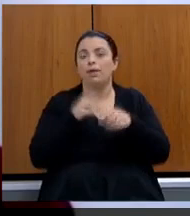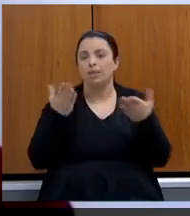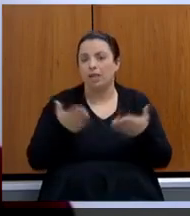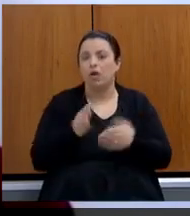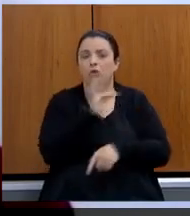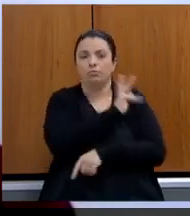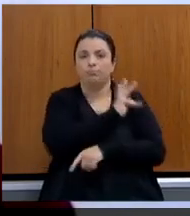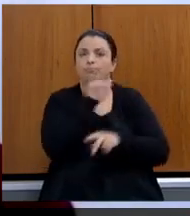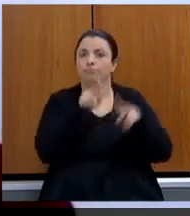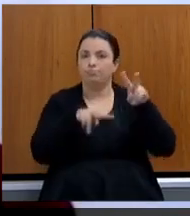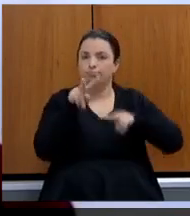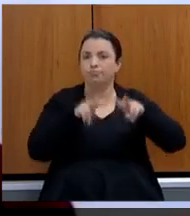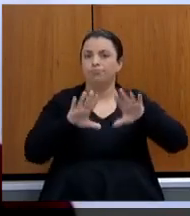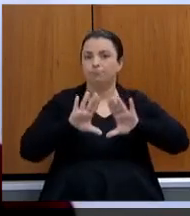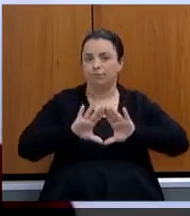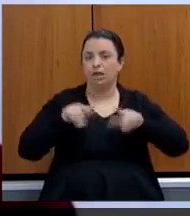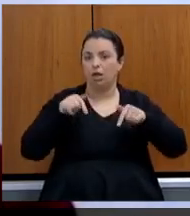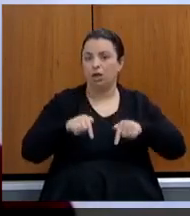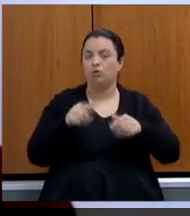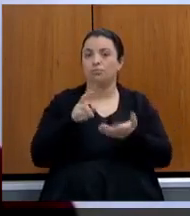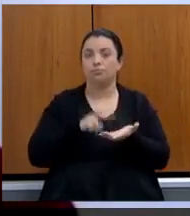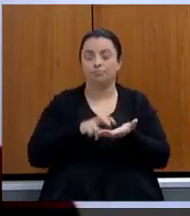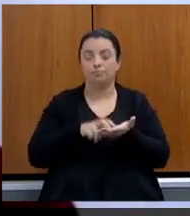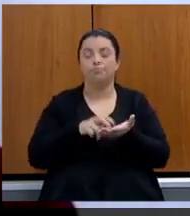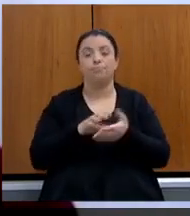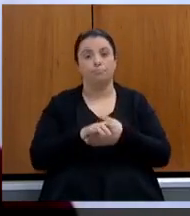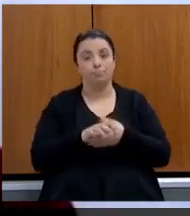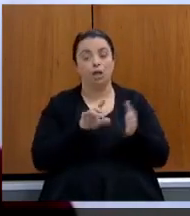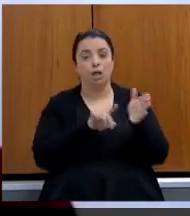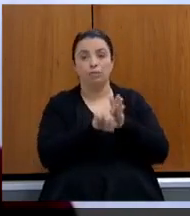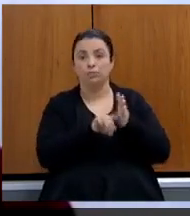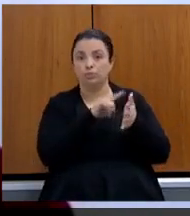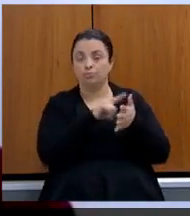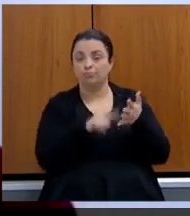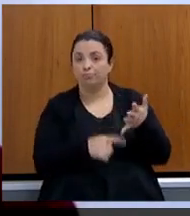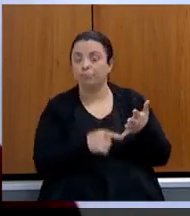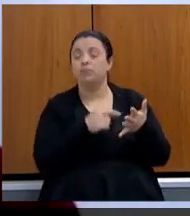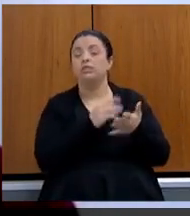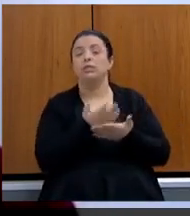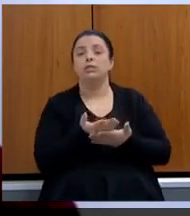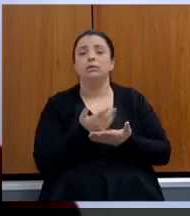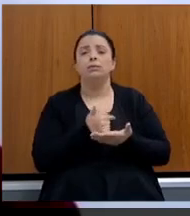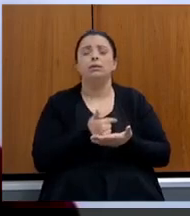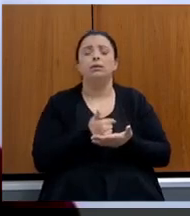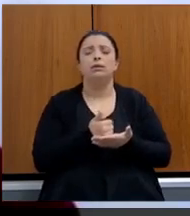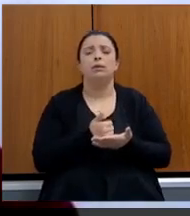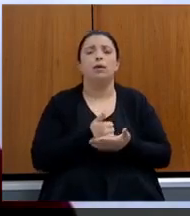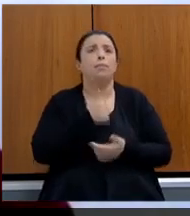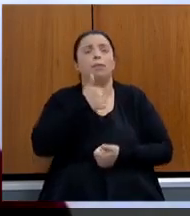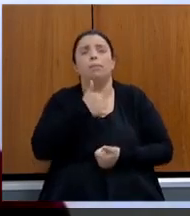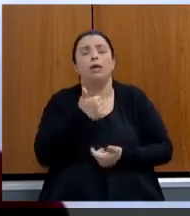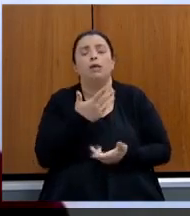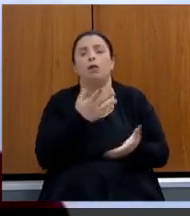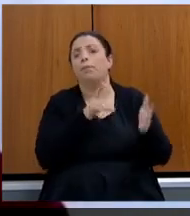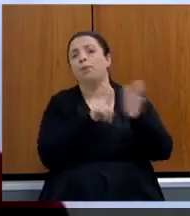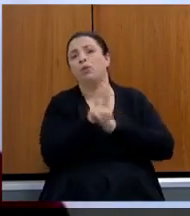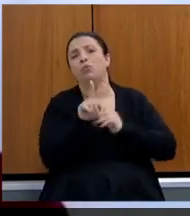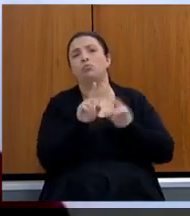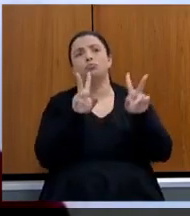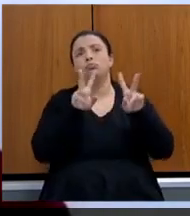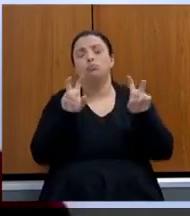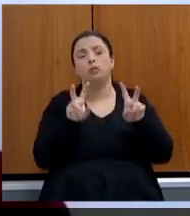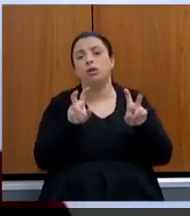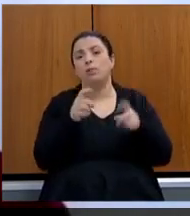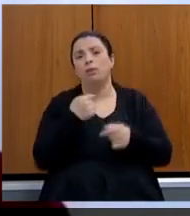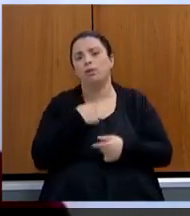alívio esta manhã ao é vovô então mente partir para uma das questões que eu considero